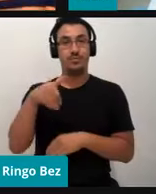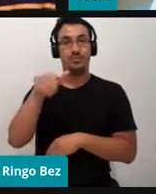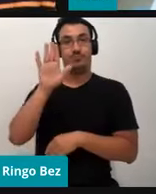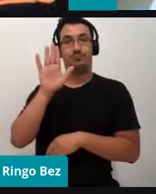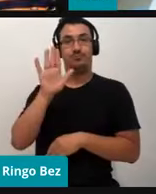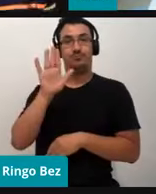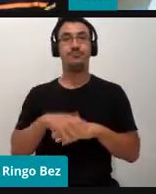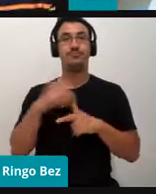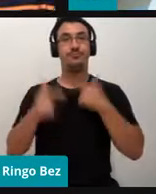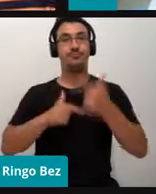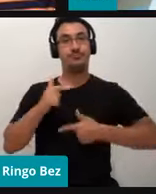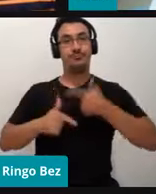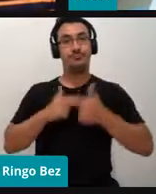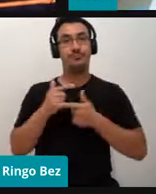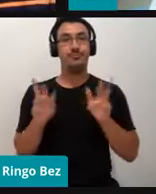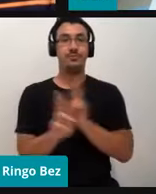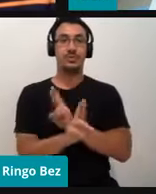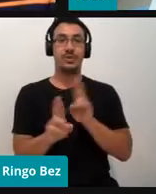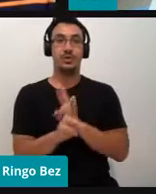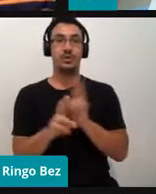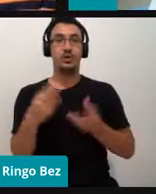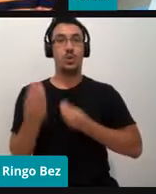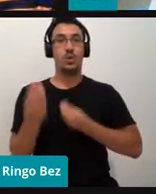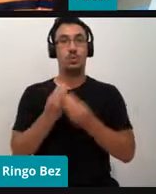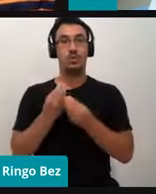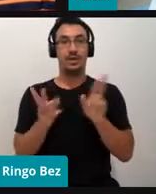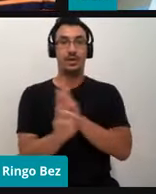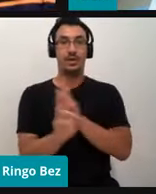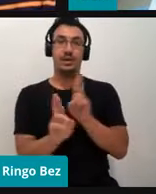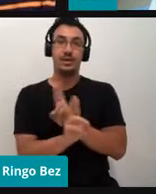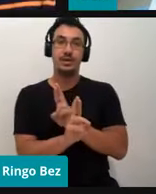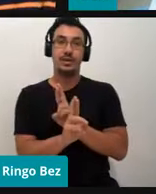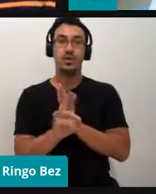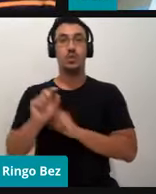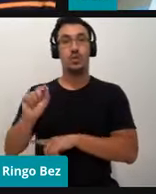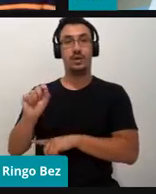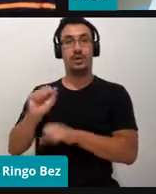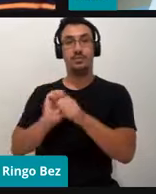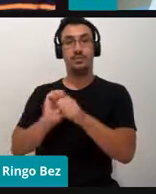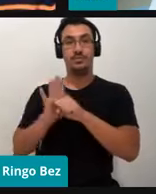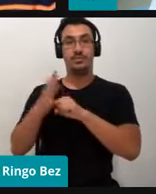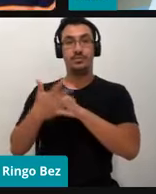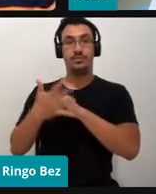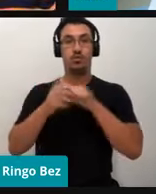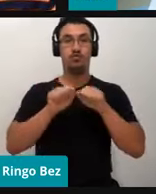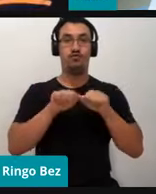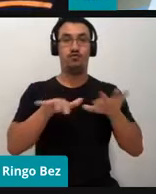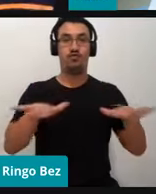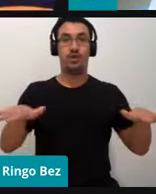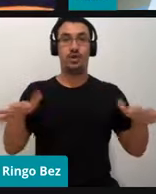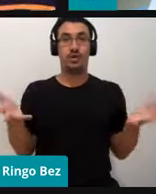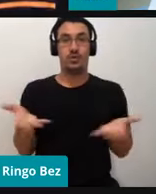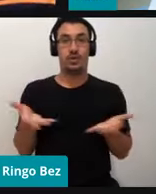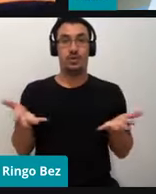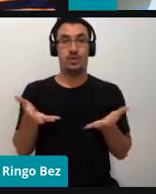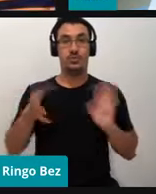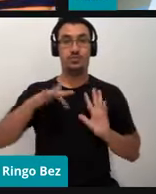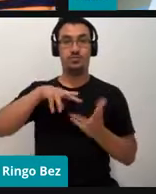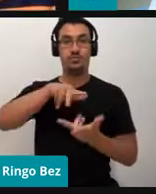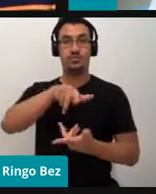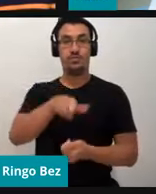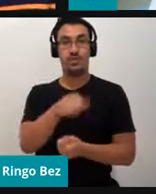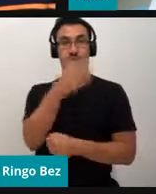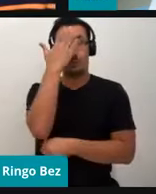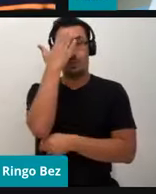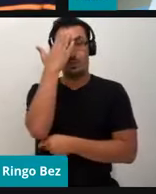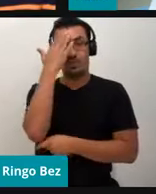tratar essa relação que existe entre uma pandemia que está assolando toda a humanidade e